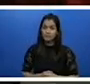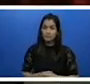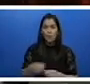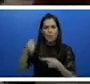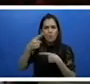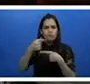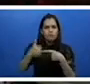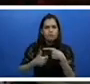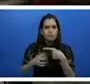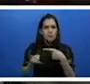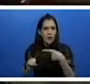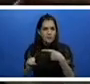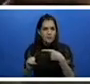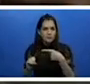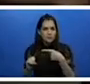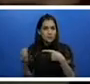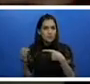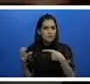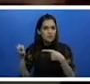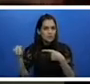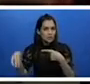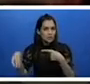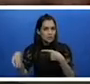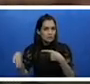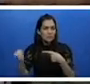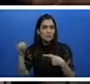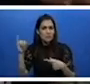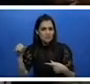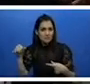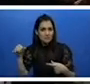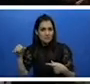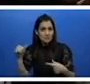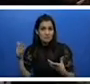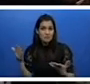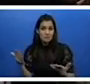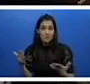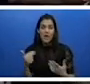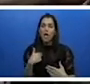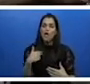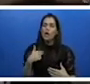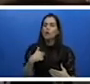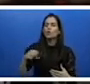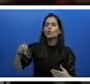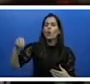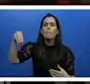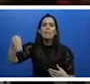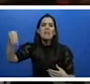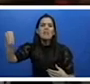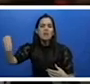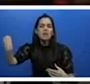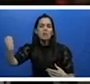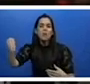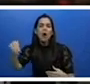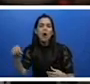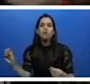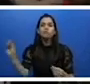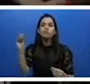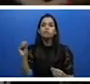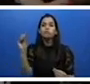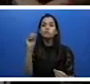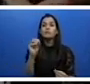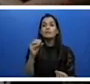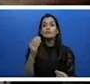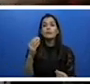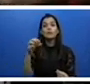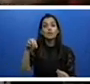de centímetro? Vocês acham que sim? Eu estou no milímetro. Eu preciso ir até o centímetro,